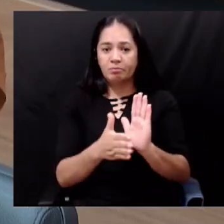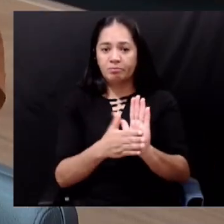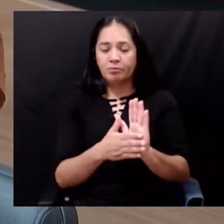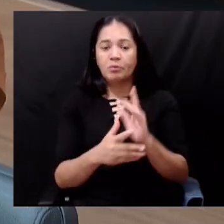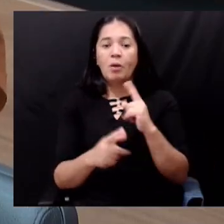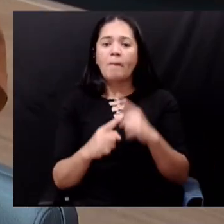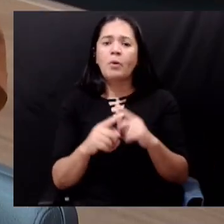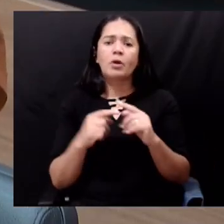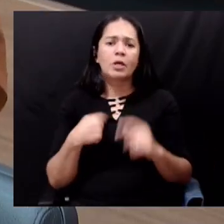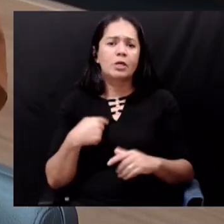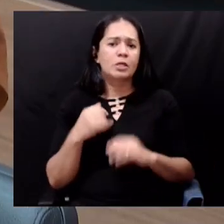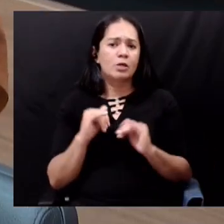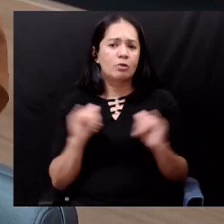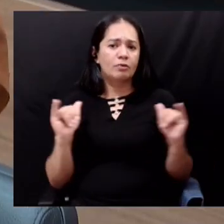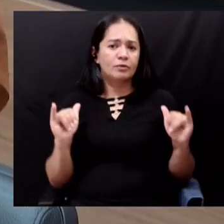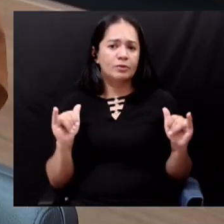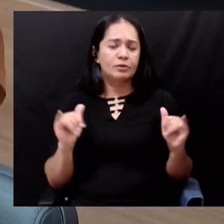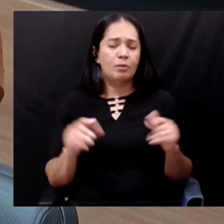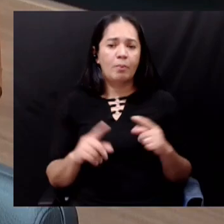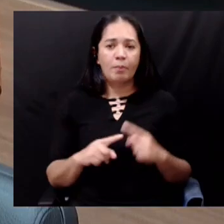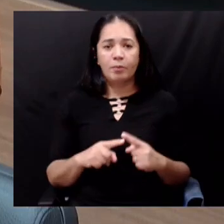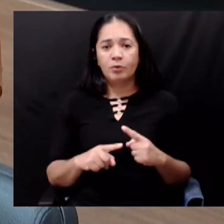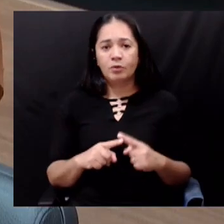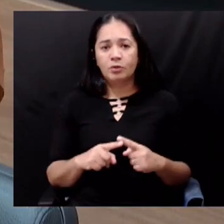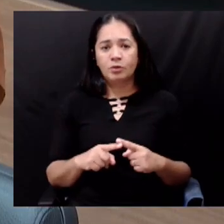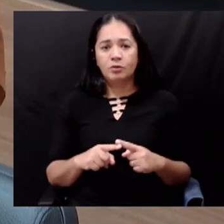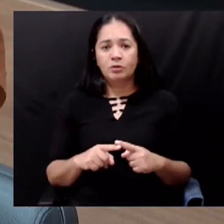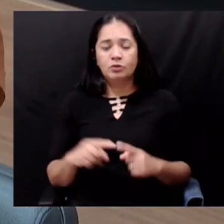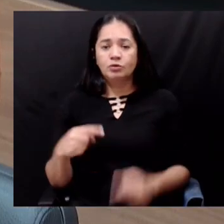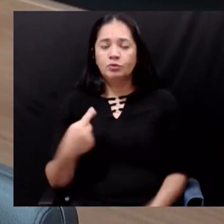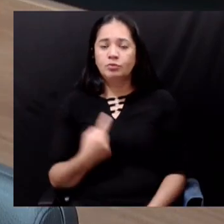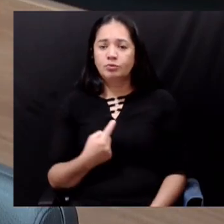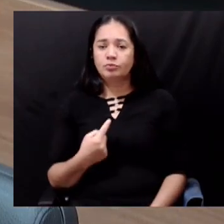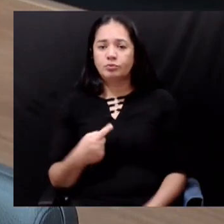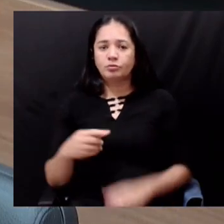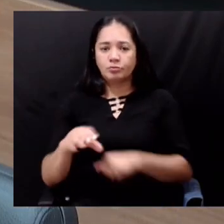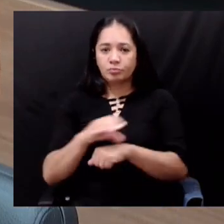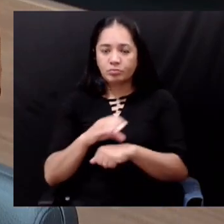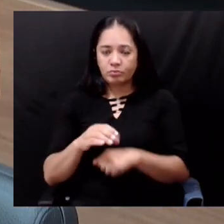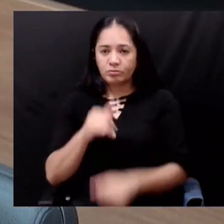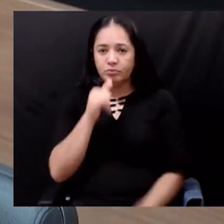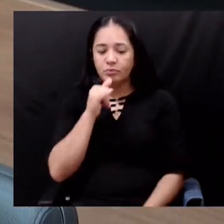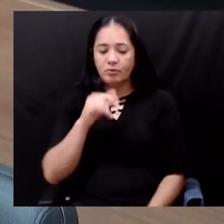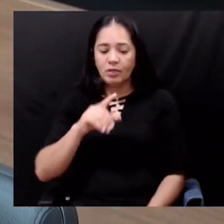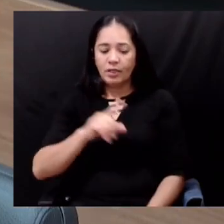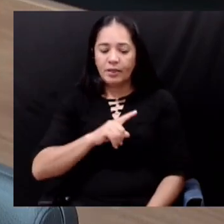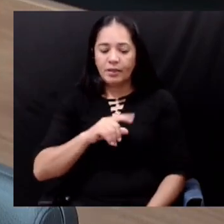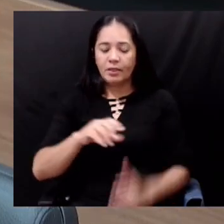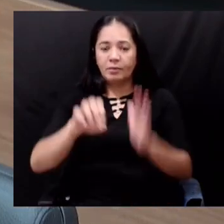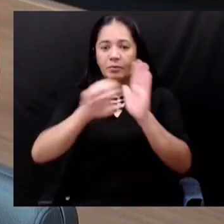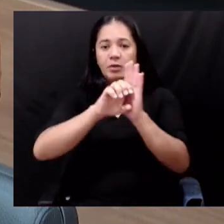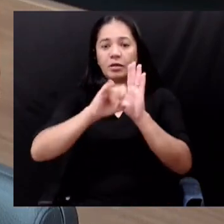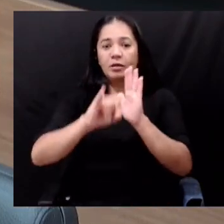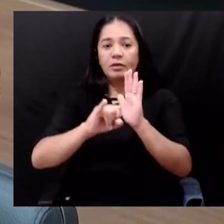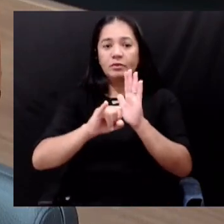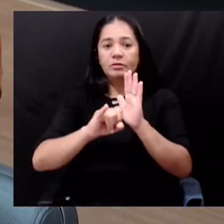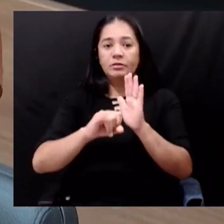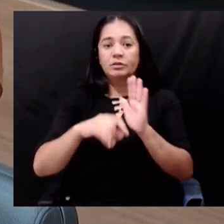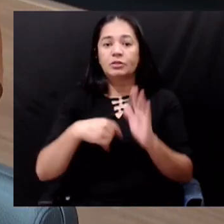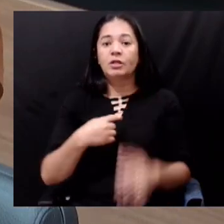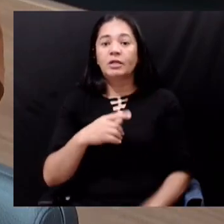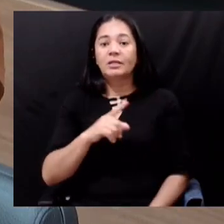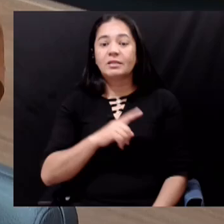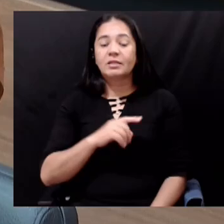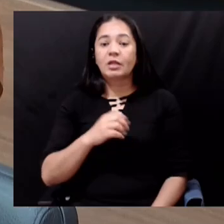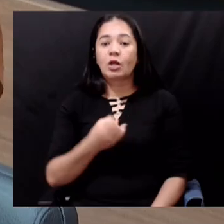Porque, no nosso caso, por exemplo, nós temos um estatuto e nós temos estabelecido, via estatuto, quais são os coordenadores.